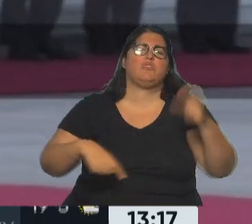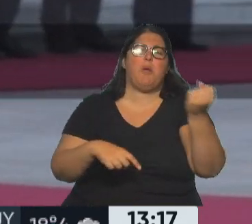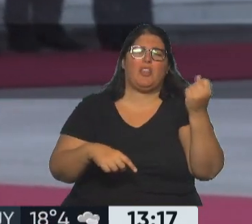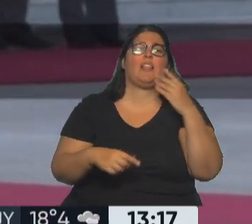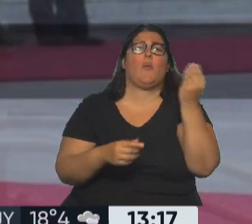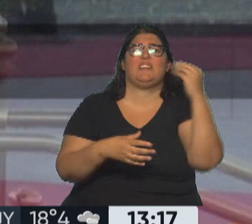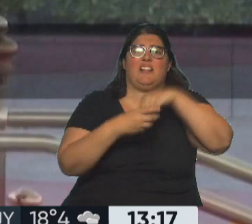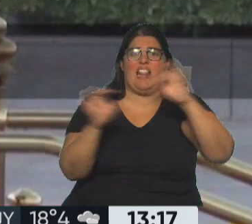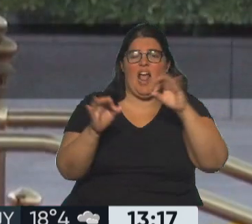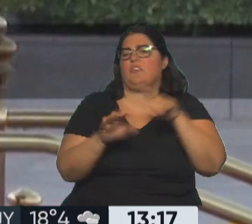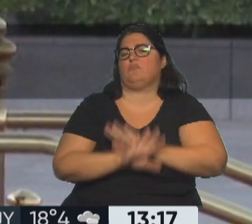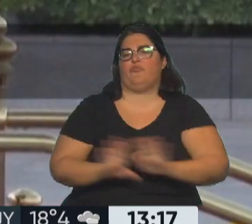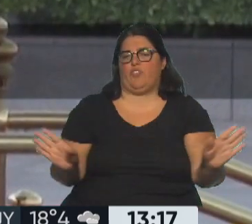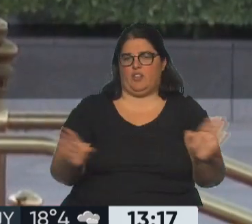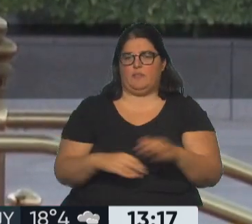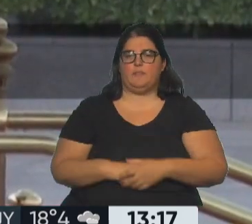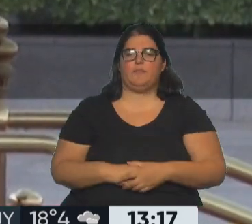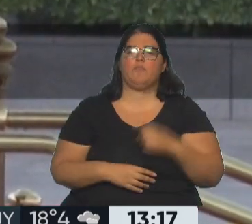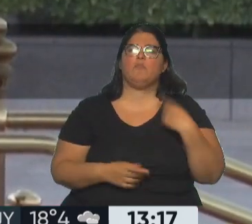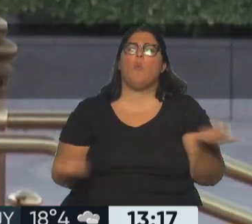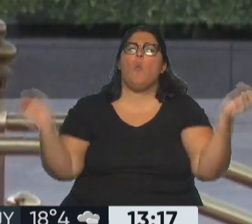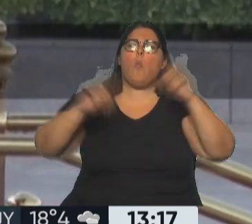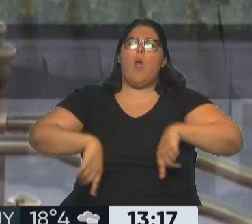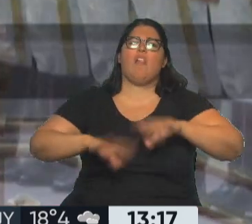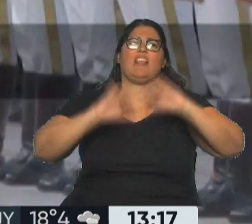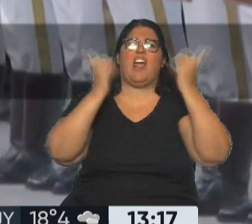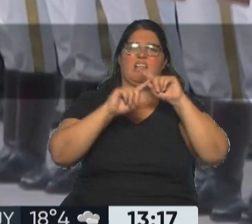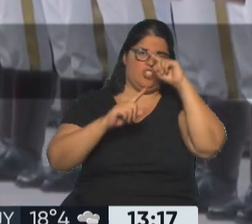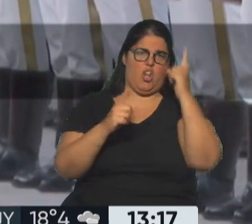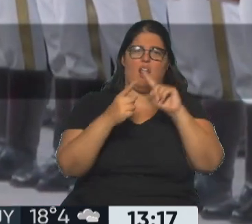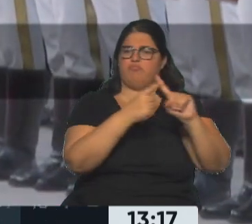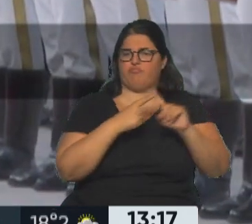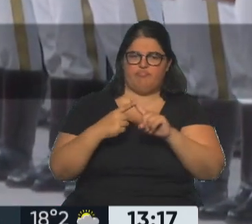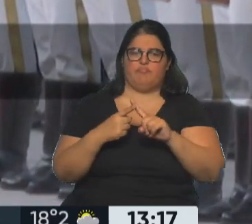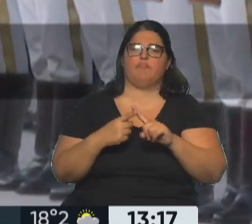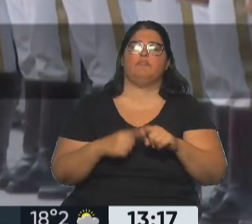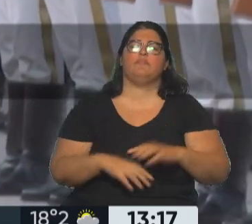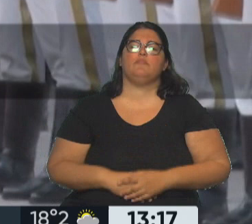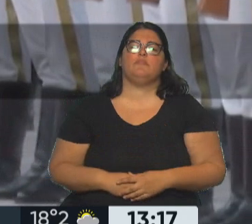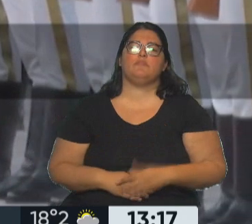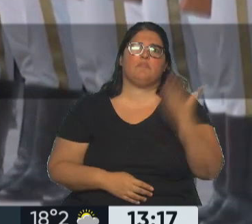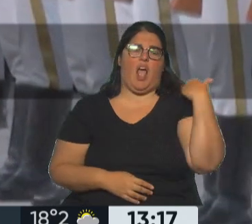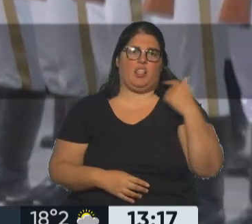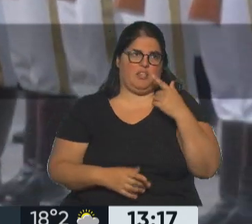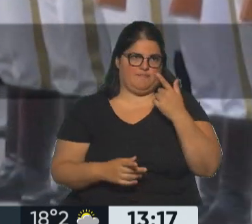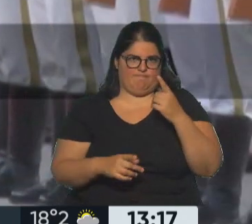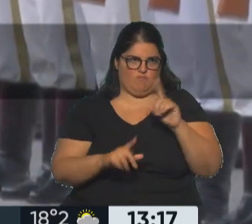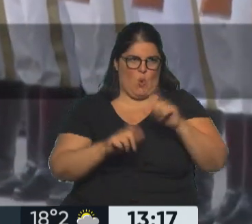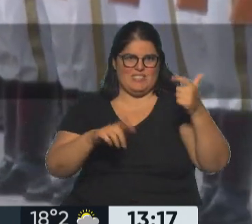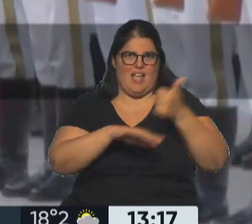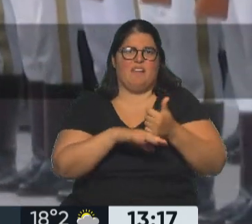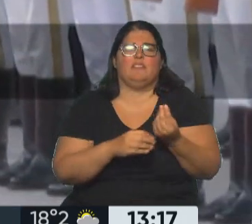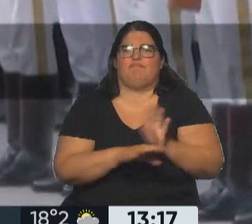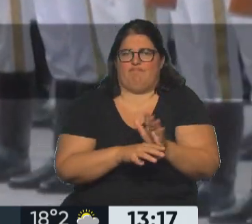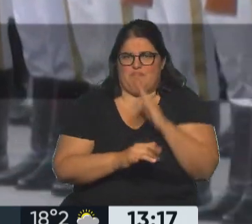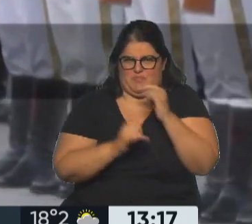cenário internacional após uma inexplicável ausência. Temos muito a contribuir